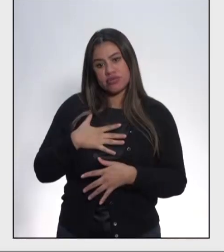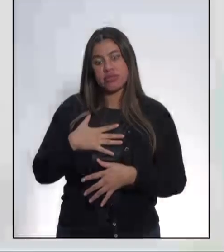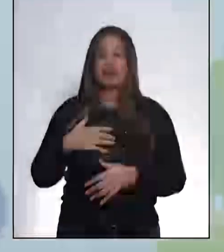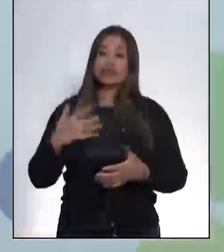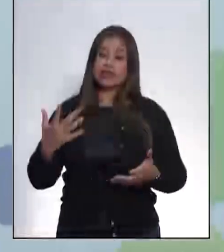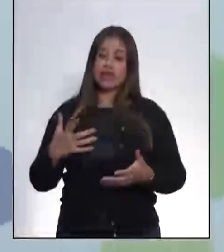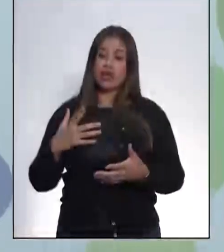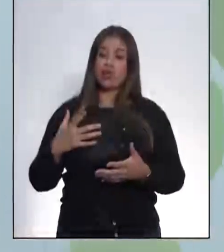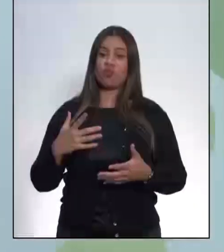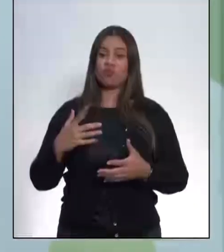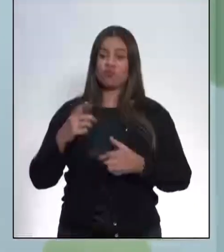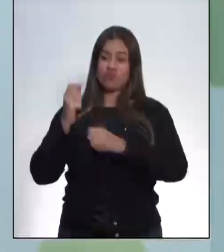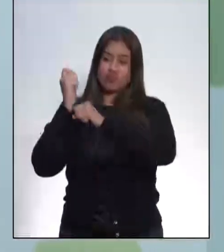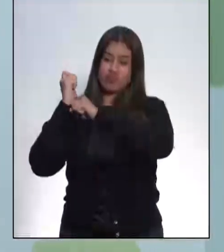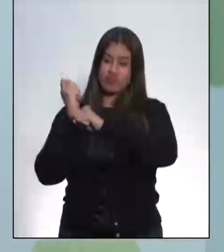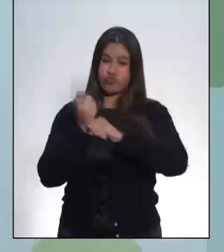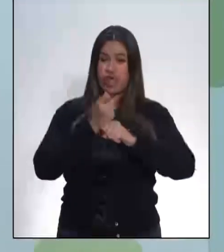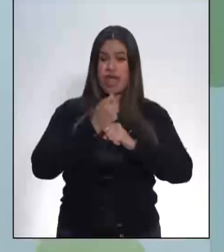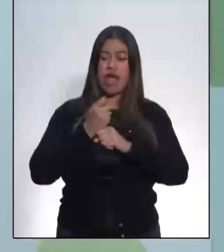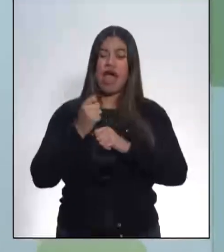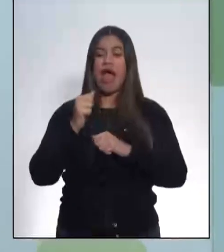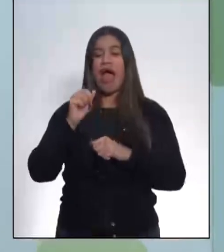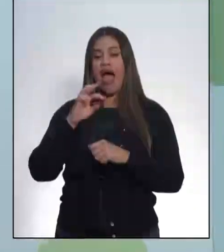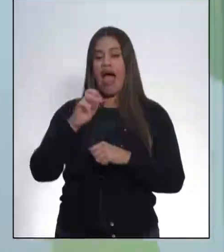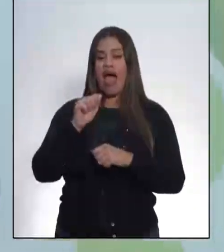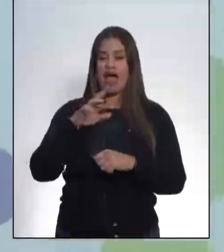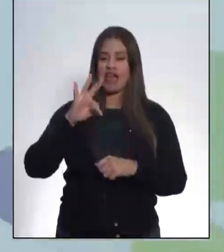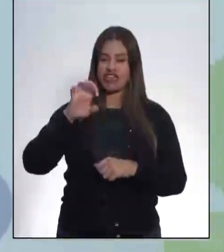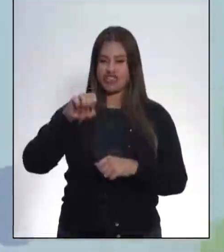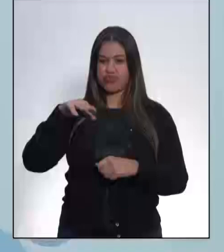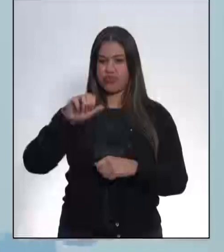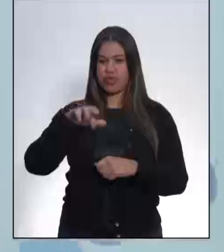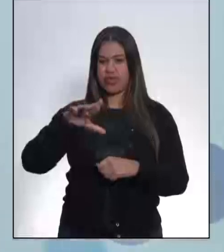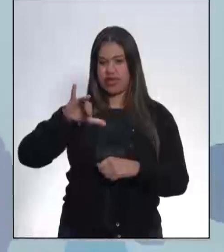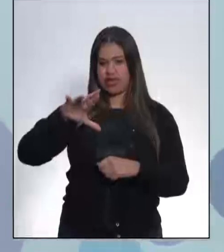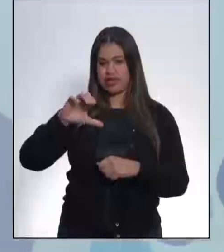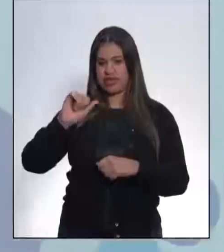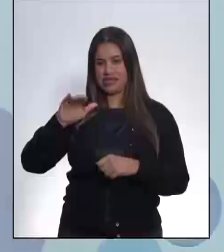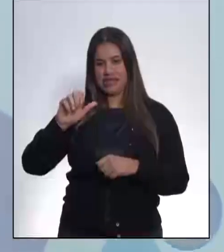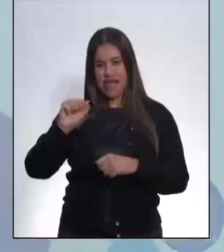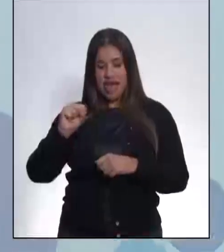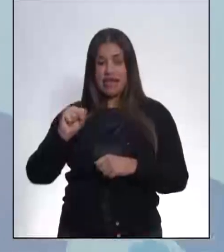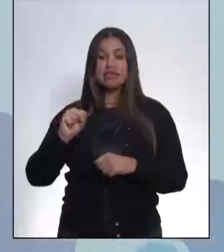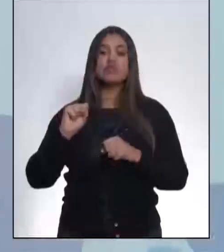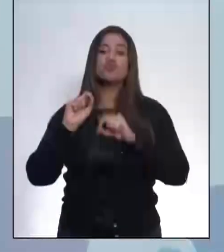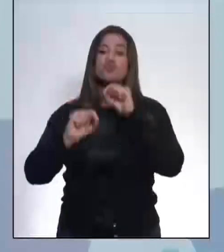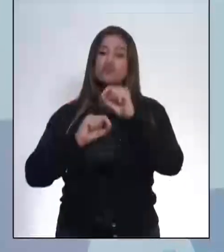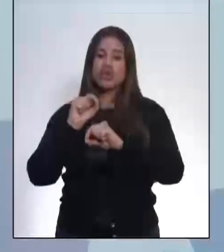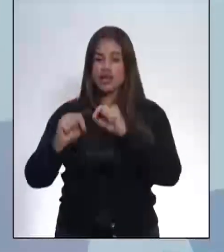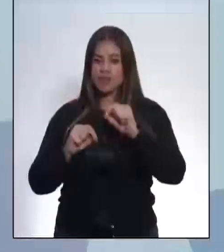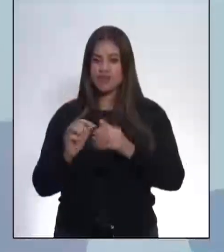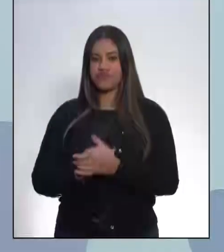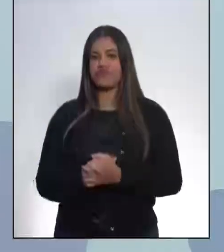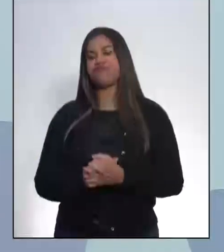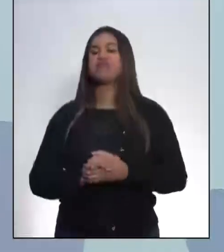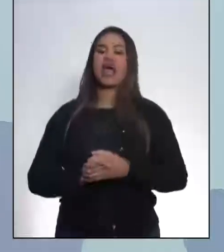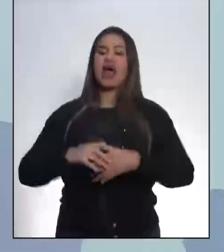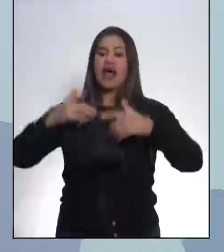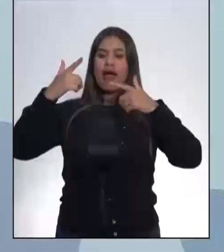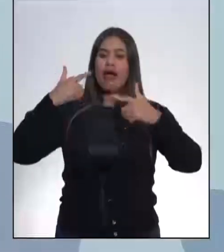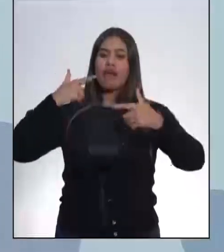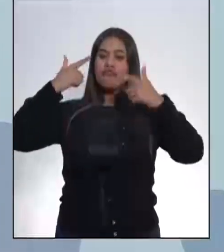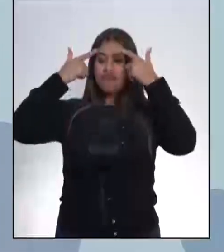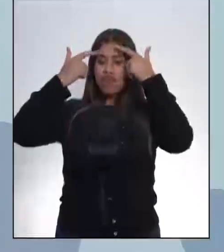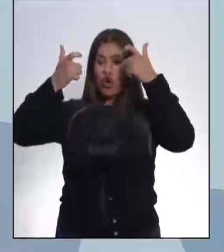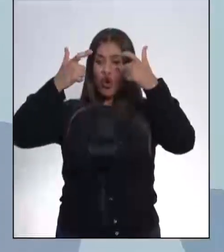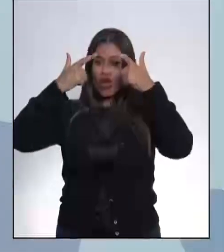foram só uma luta, era uma filosofia de vida. A pergunta é, um dos problemas da violência, que está presente principalmente nos grandes centros urbanos, então veja,